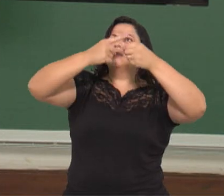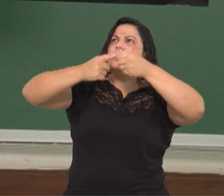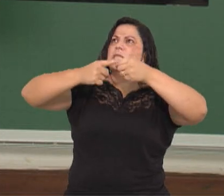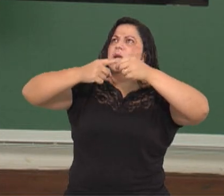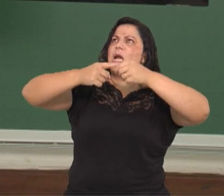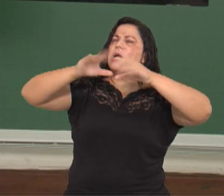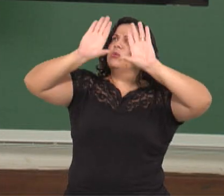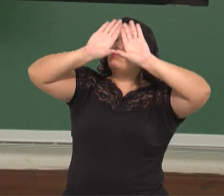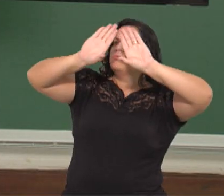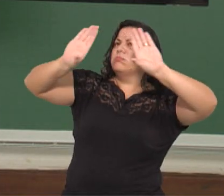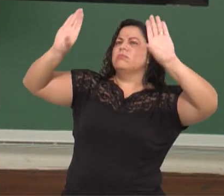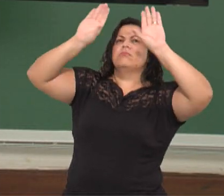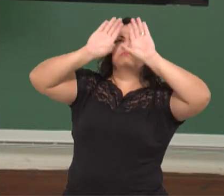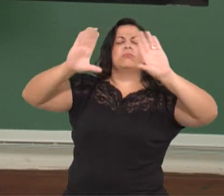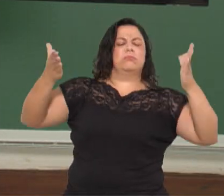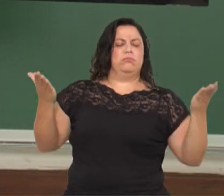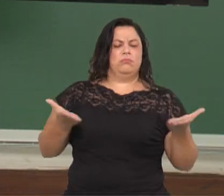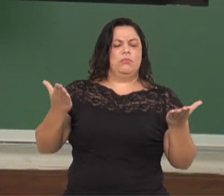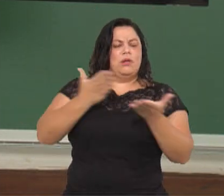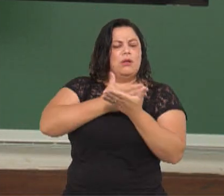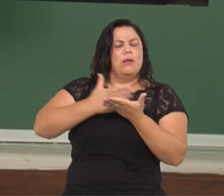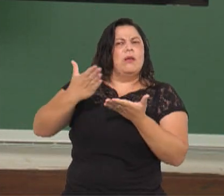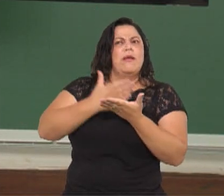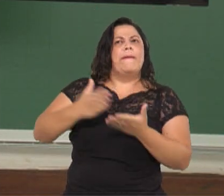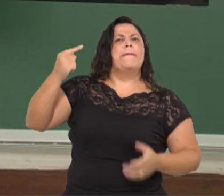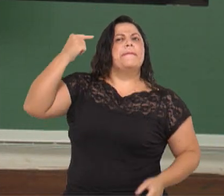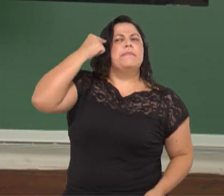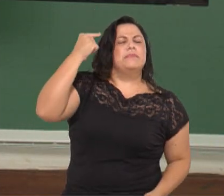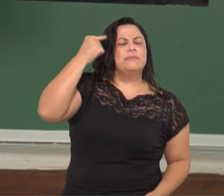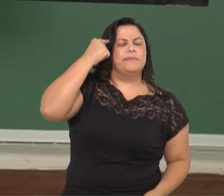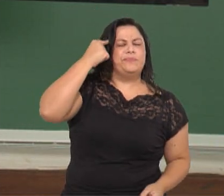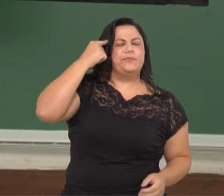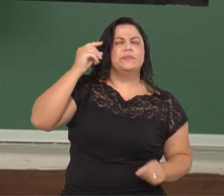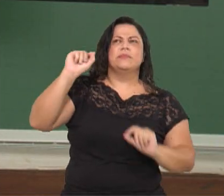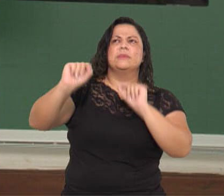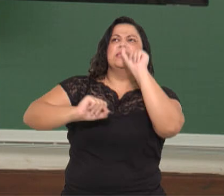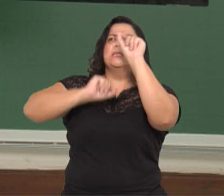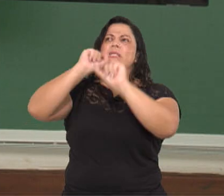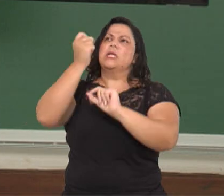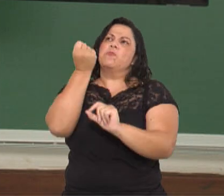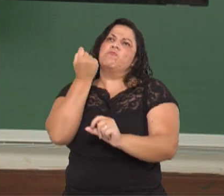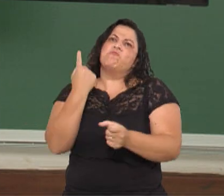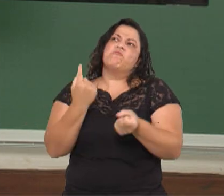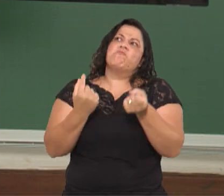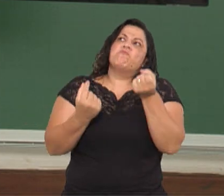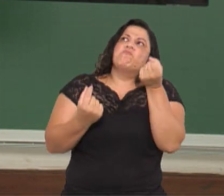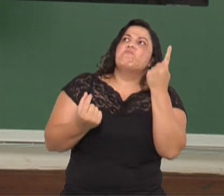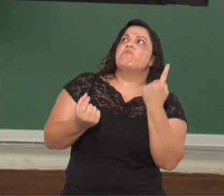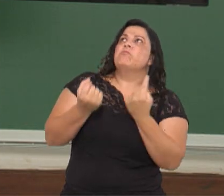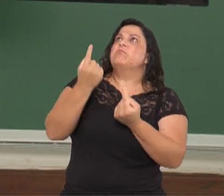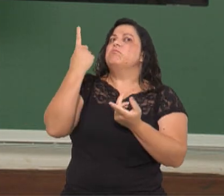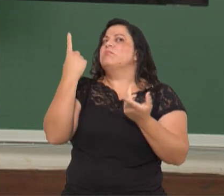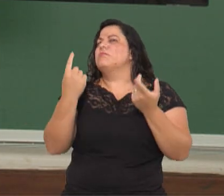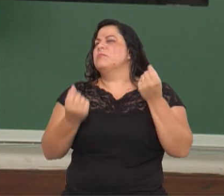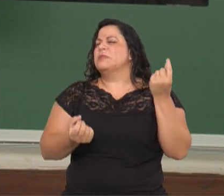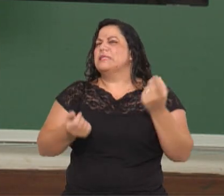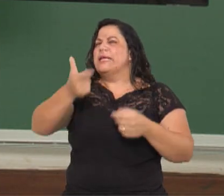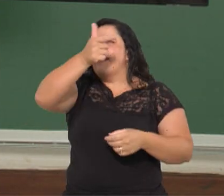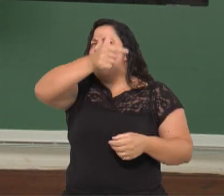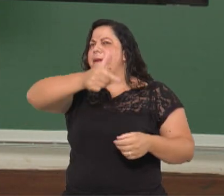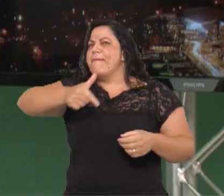céu. E agora, comece a pensar, será que tem alguns fenômenos que se repetem todos